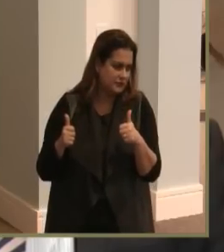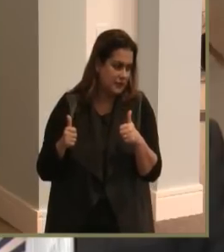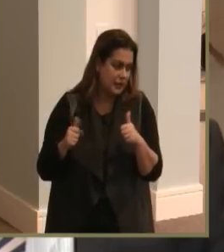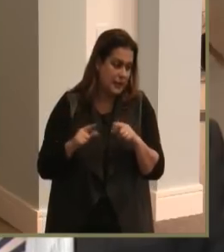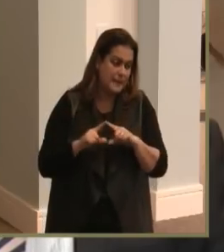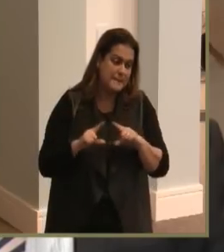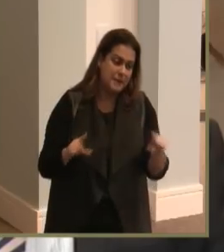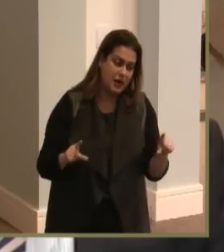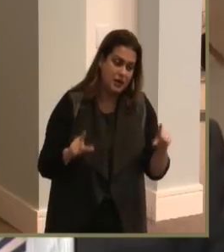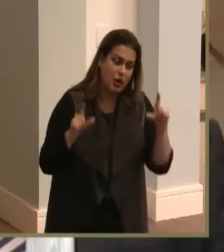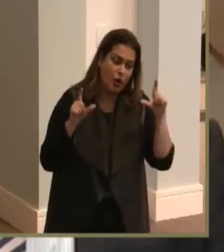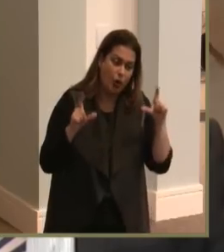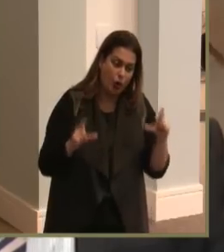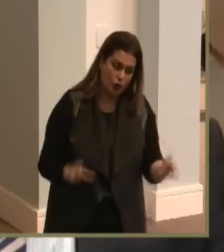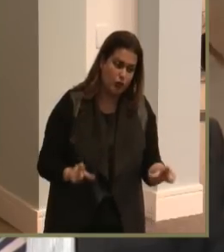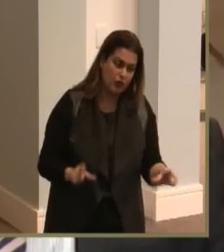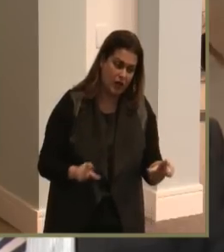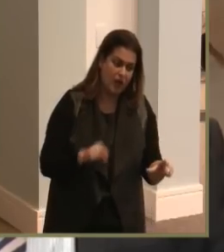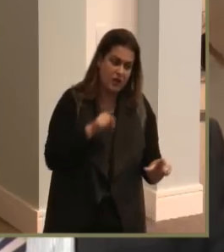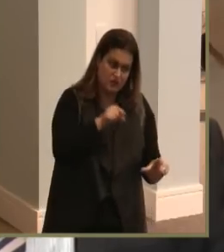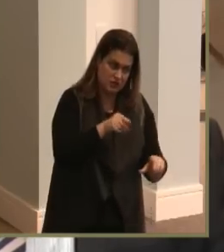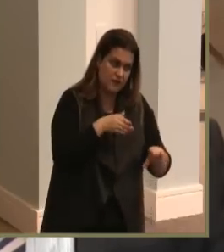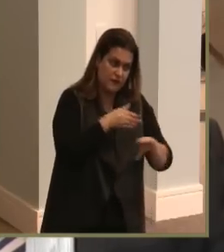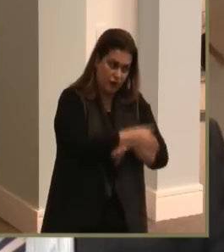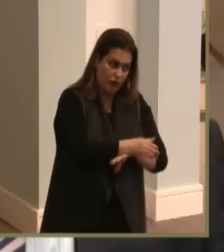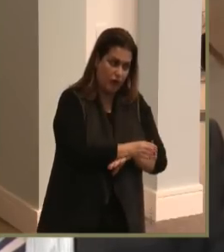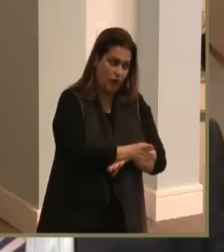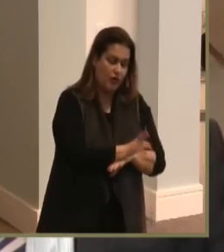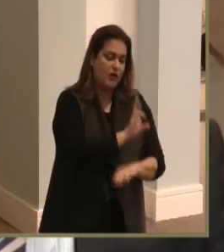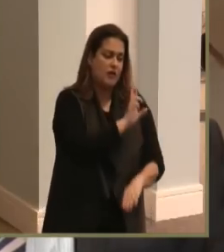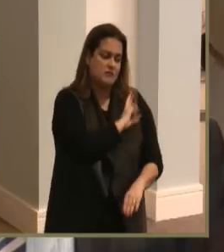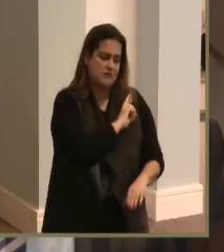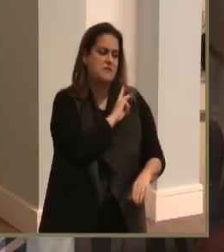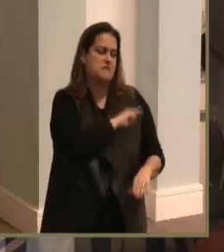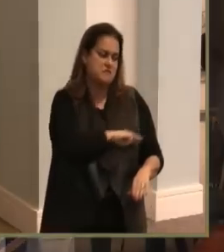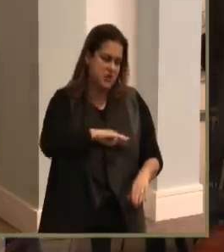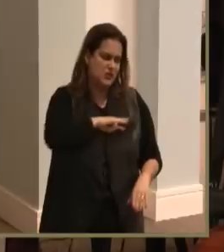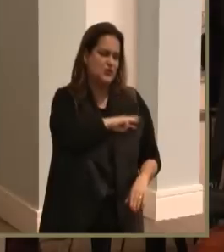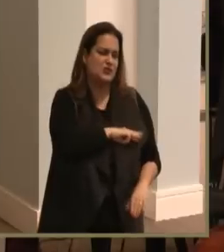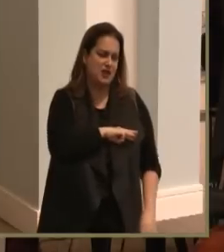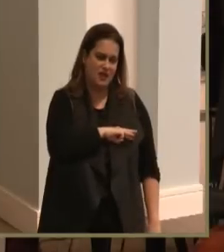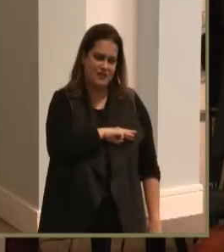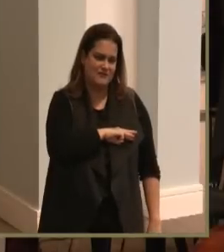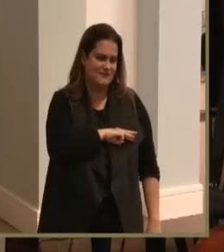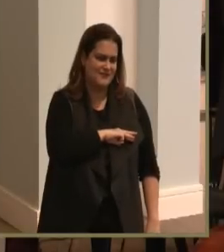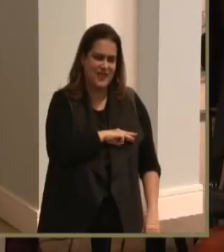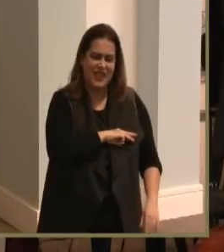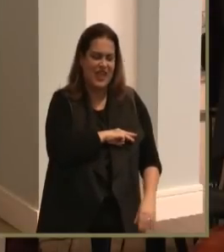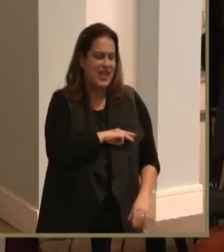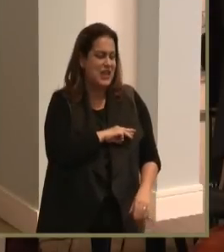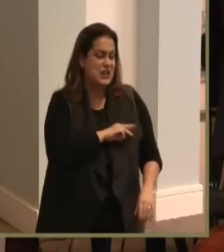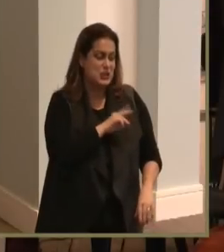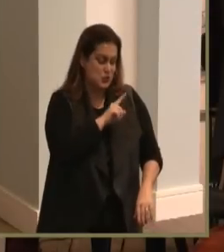você estiver, você é um missionário do Senhor, você não se aposentará do Evangelho de Jesus Cristo.